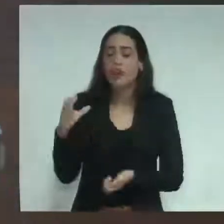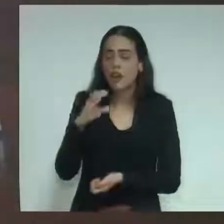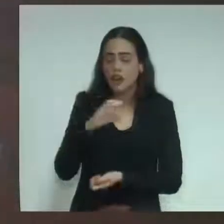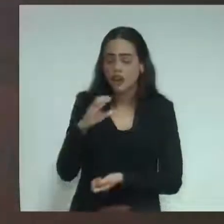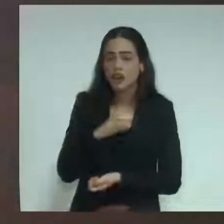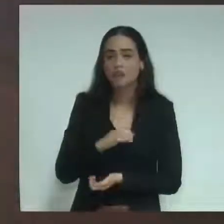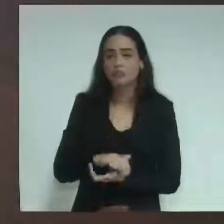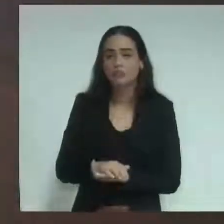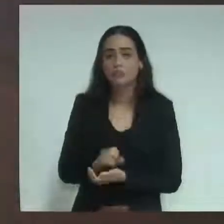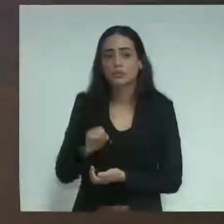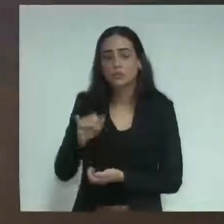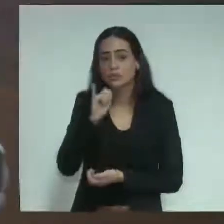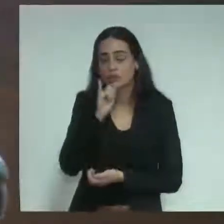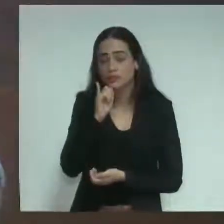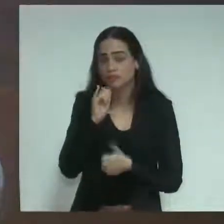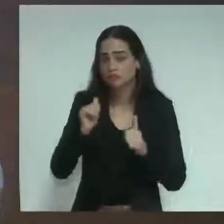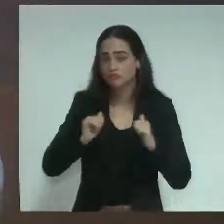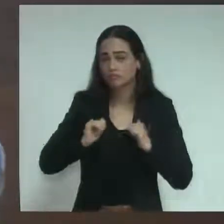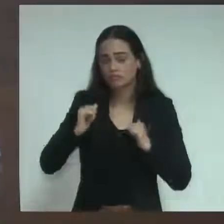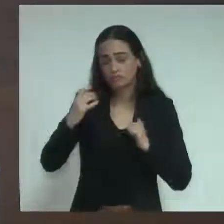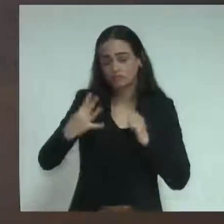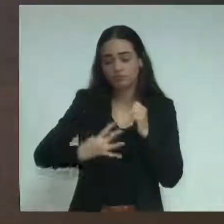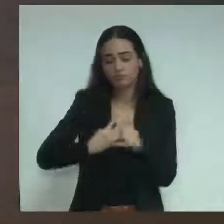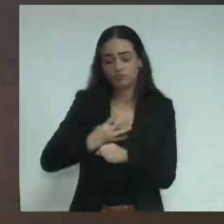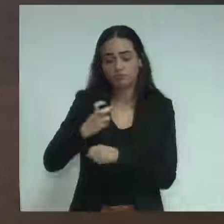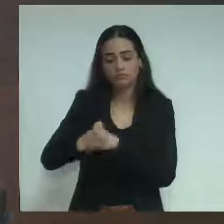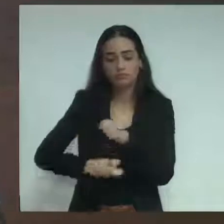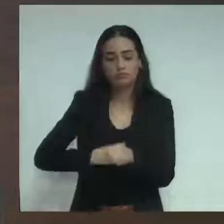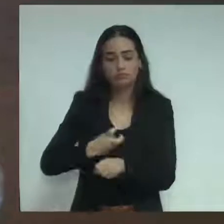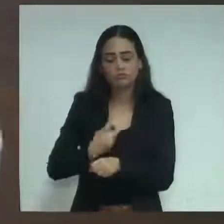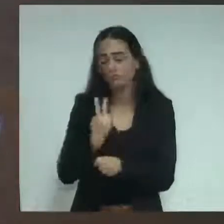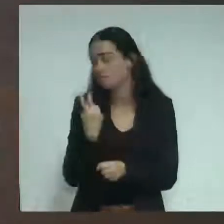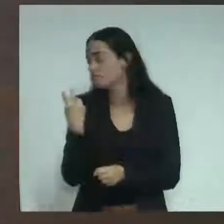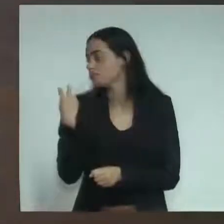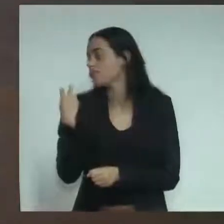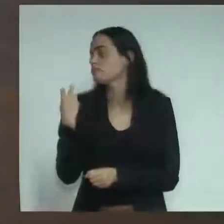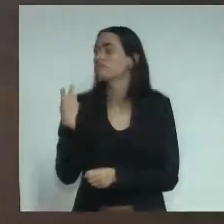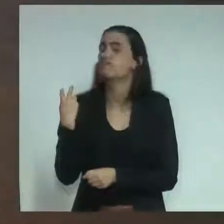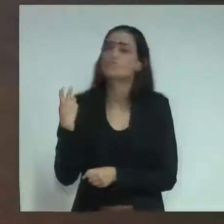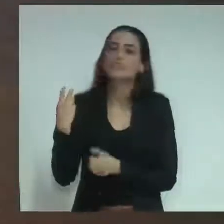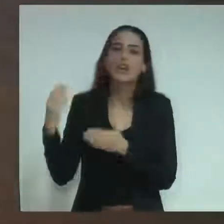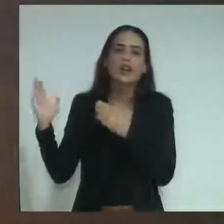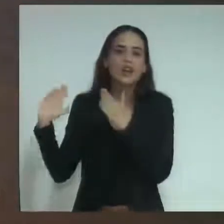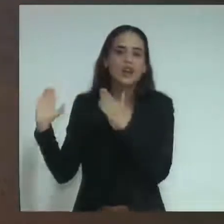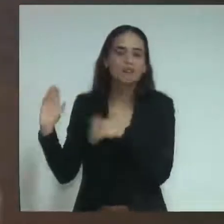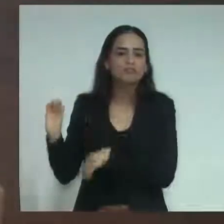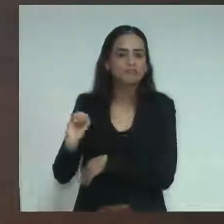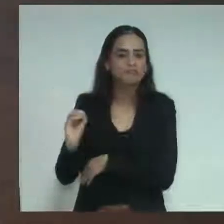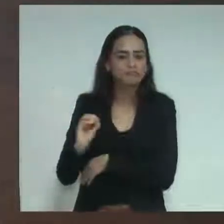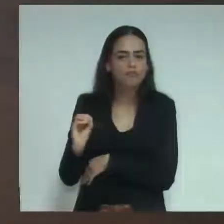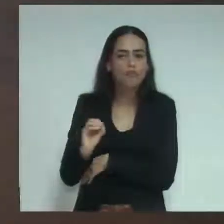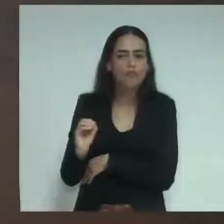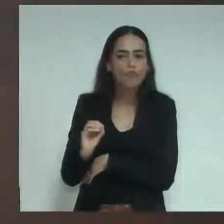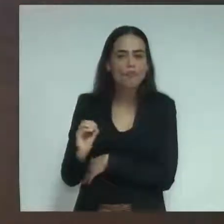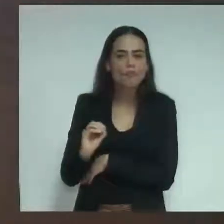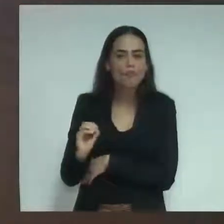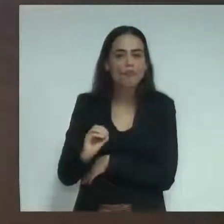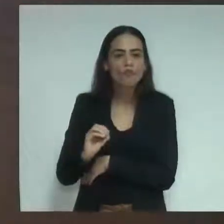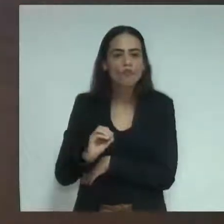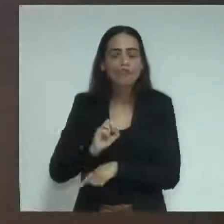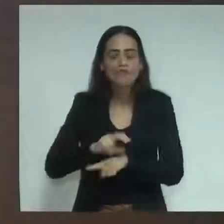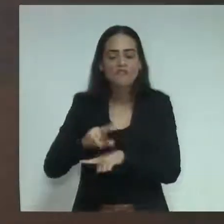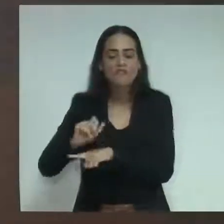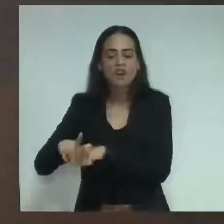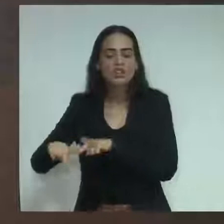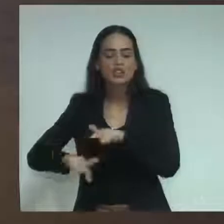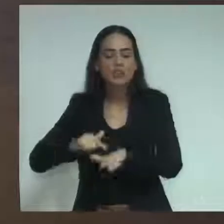passar aí 4, 5 anos e a gente vai pensar, puxa vida, não fiz nada e de novo os empregos bons da cidade de repente não estão com os